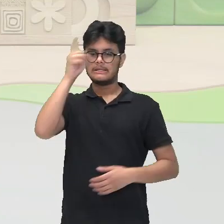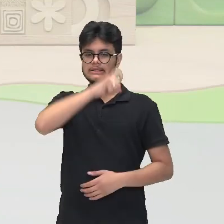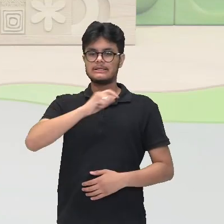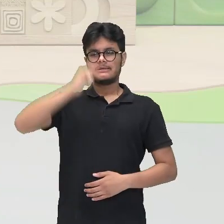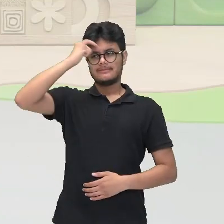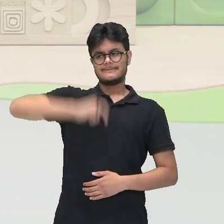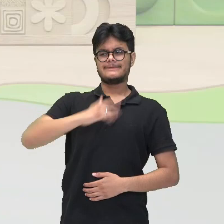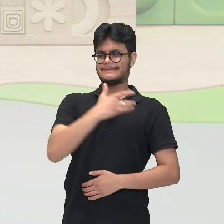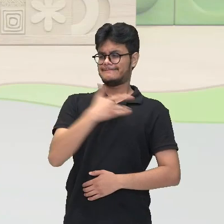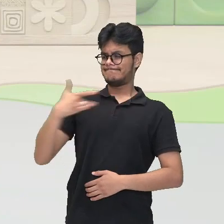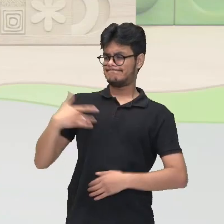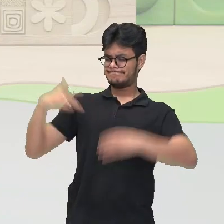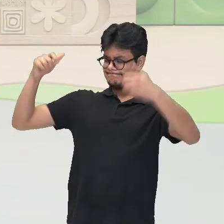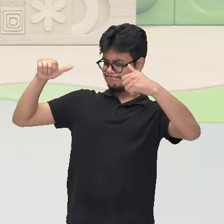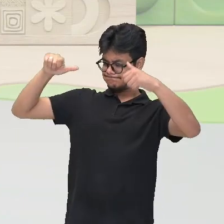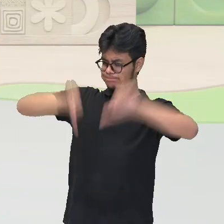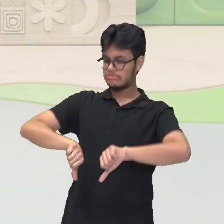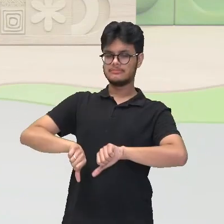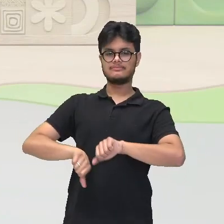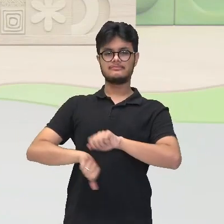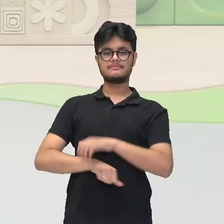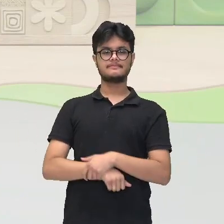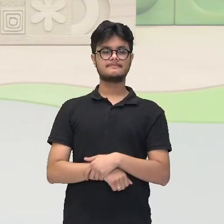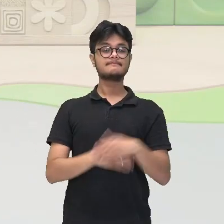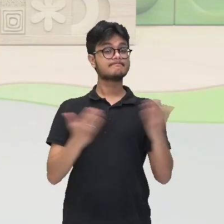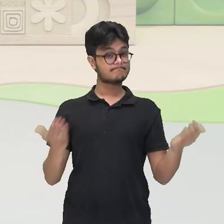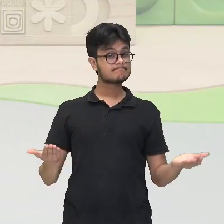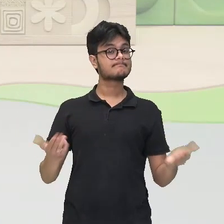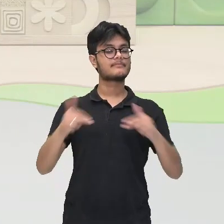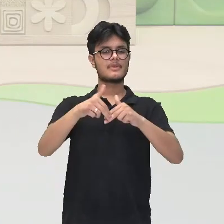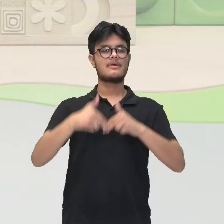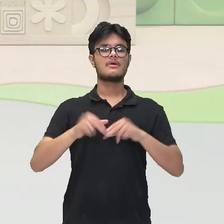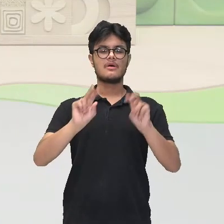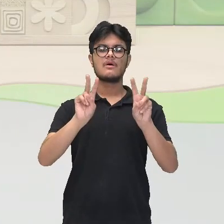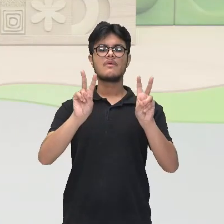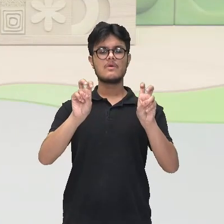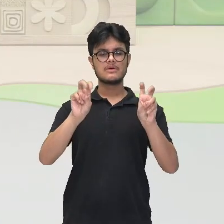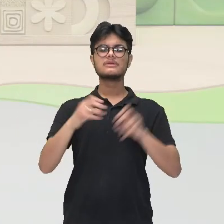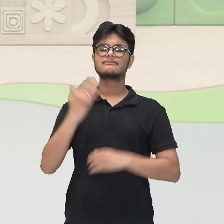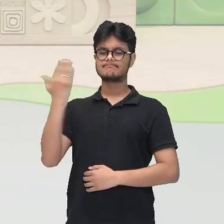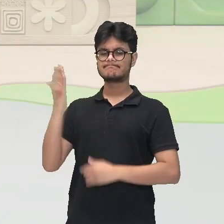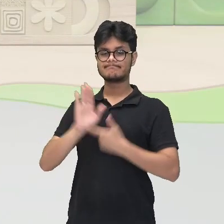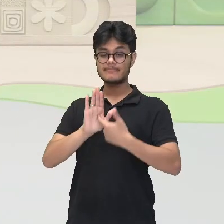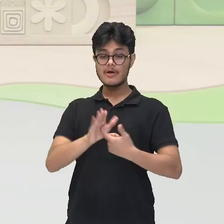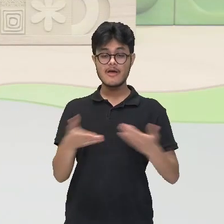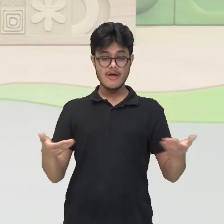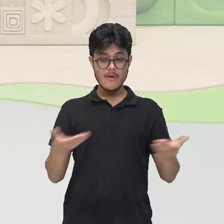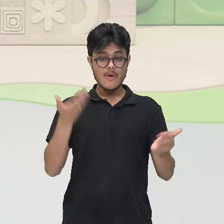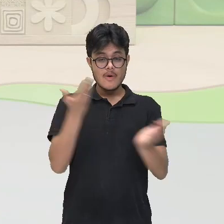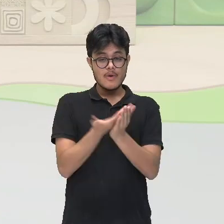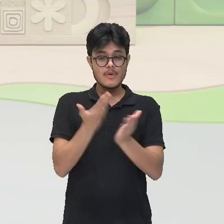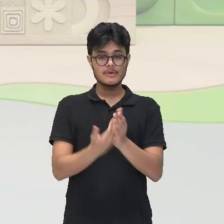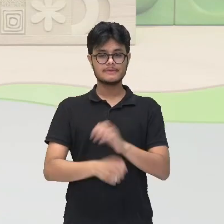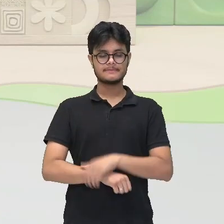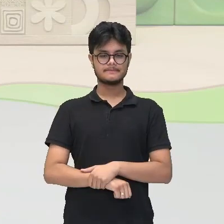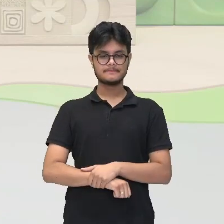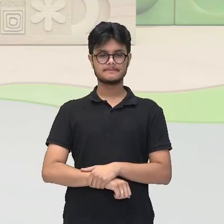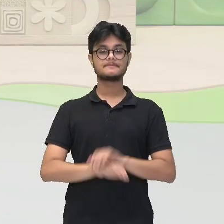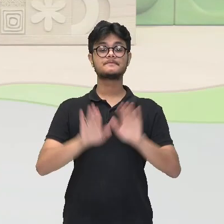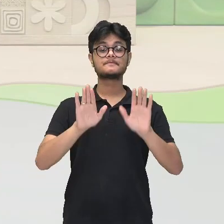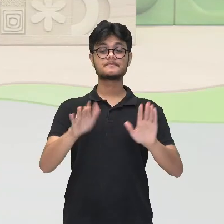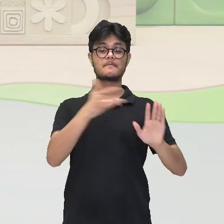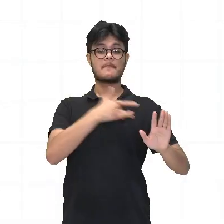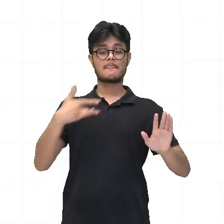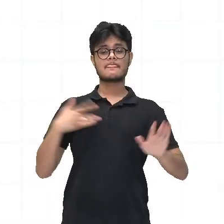é totalmente saudável, certo? E é esse tema que nós vamos falar na nossa aula. Vamos começar aí com